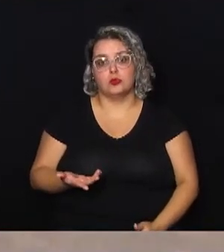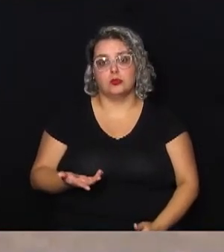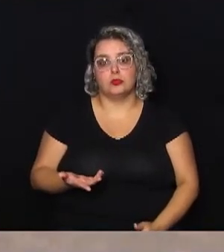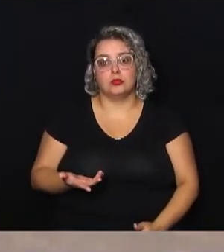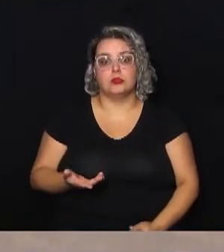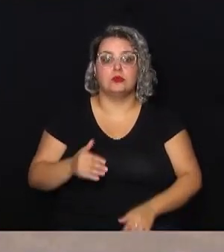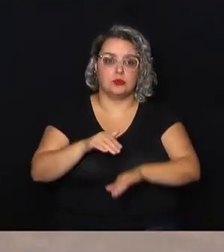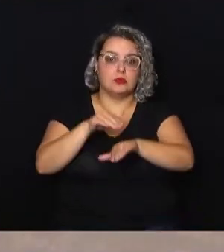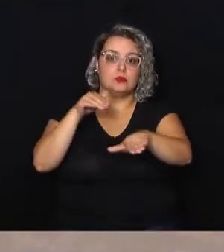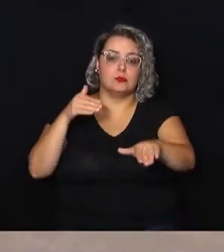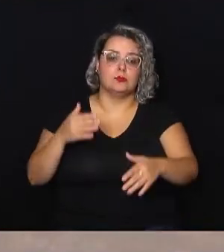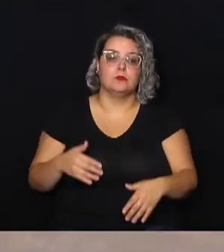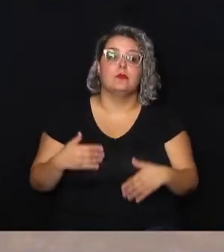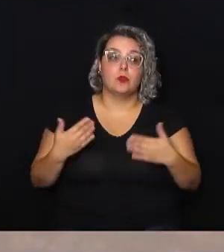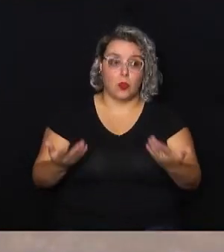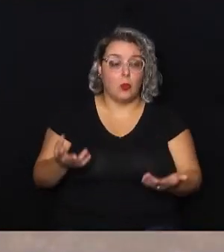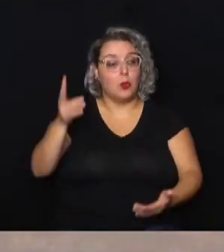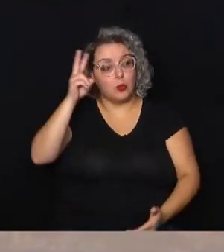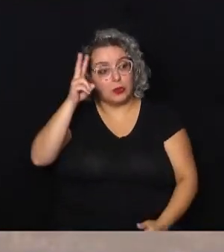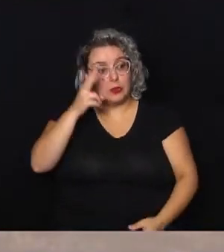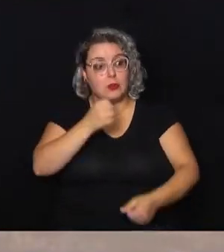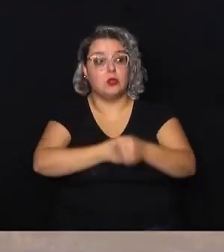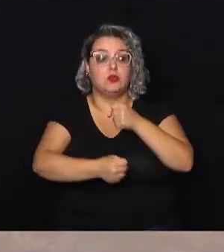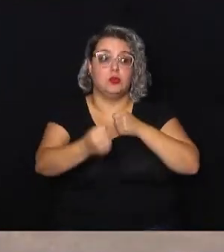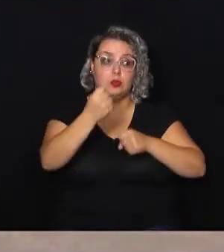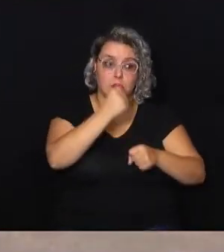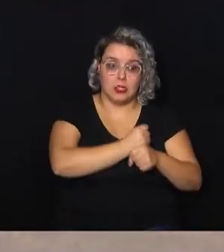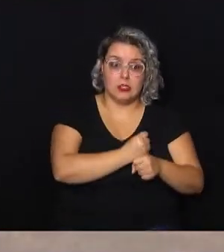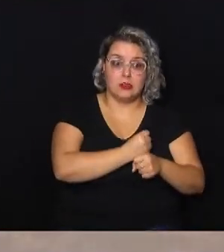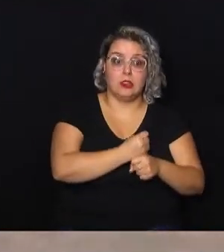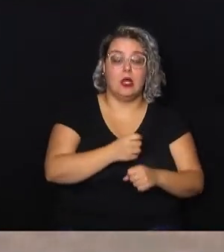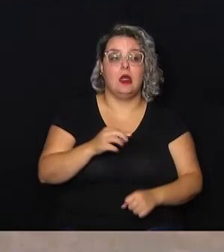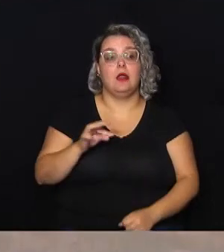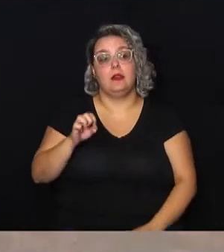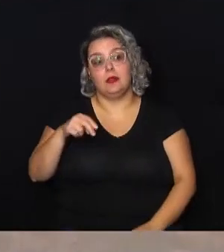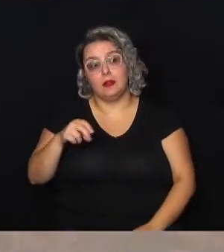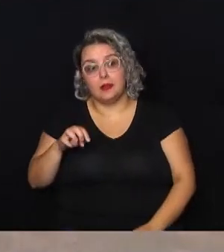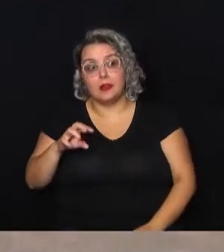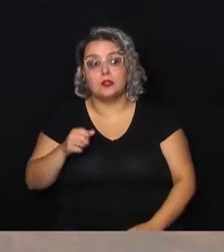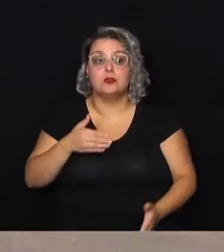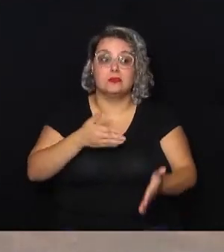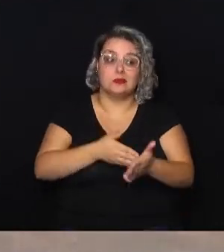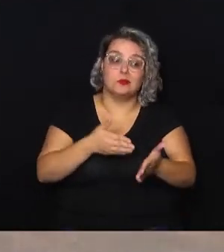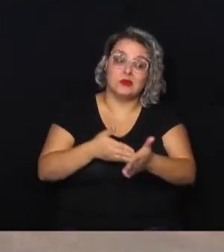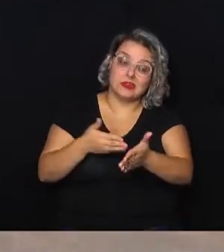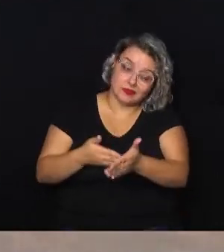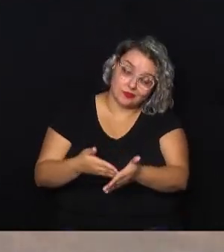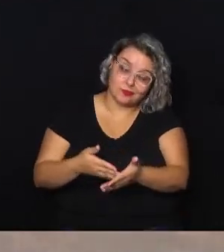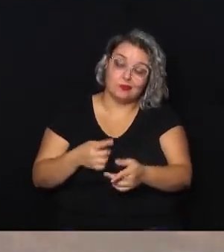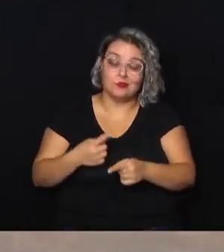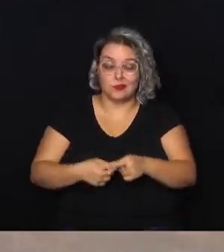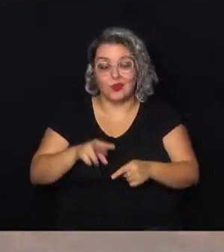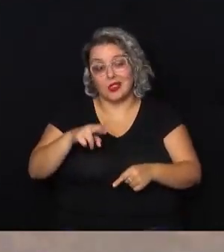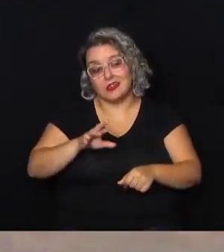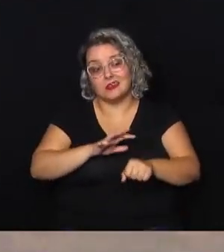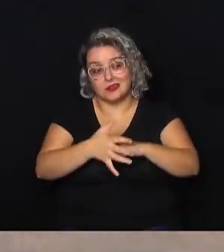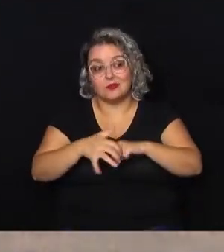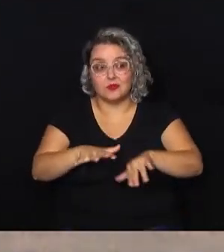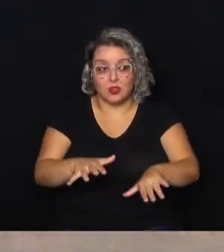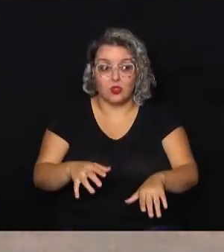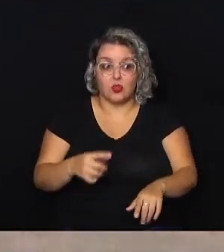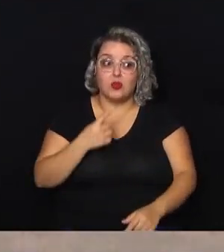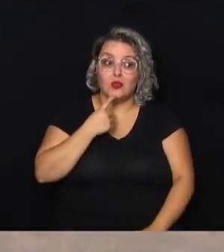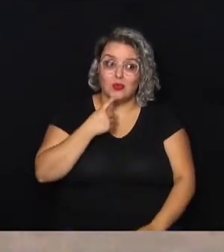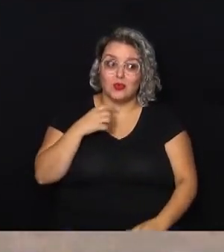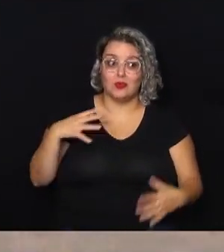de veículos. Bom, lembrando que no ano passado, tenente, ainda com restrições, não é, por conta da pandemia, o feriado já havia